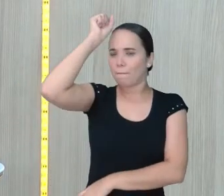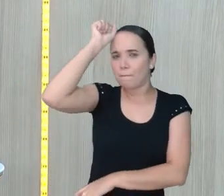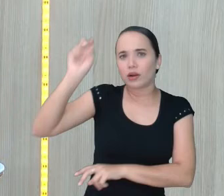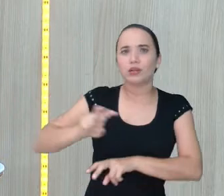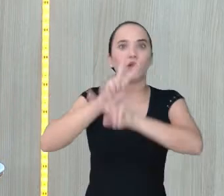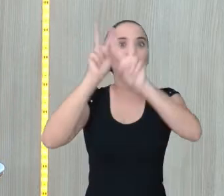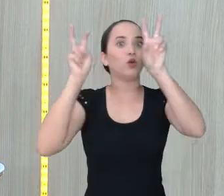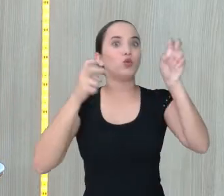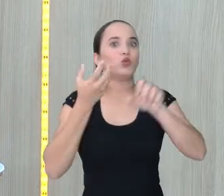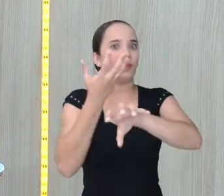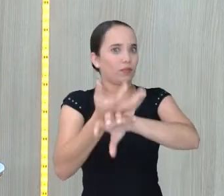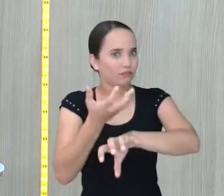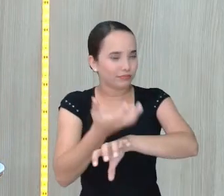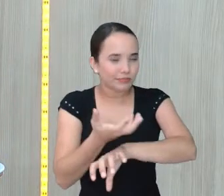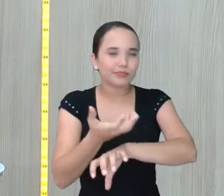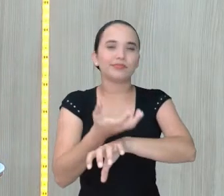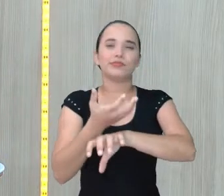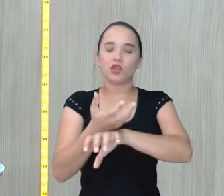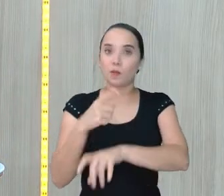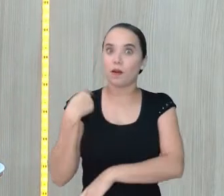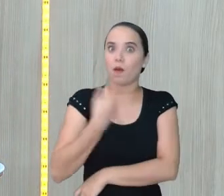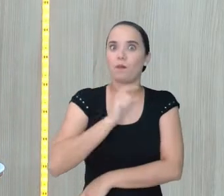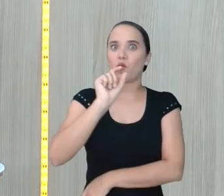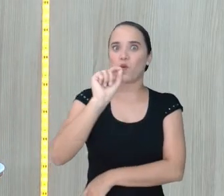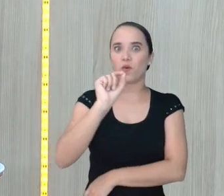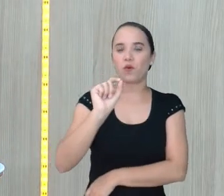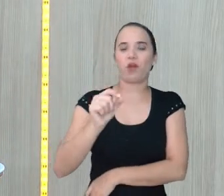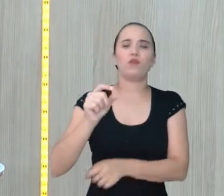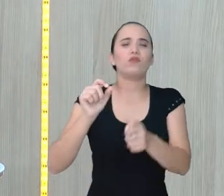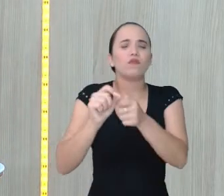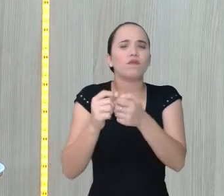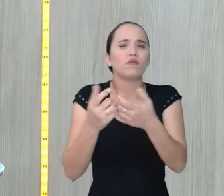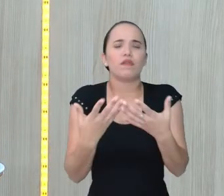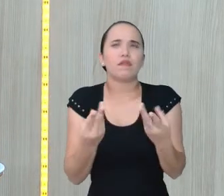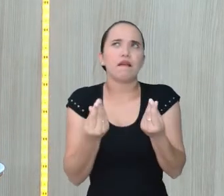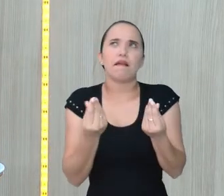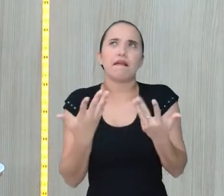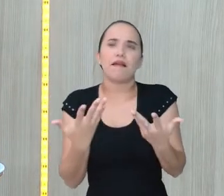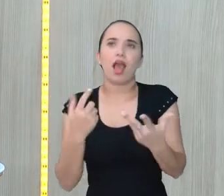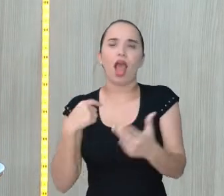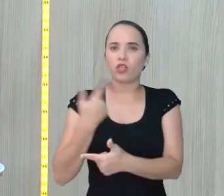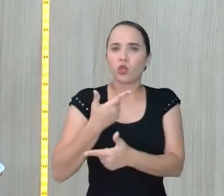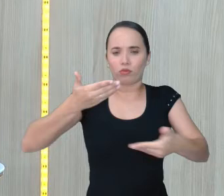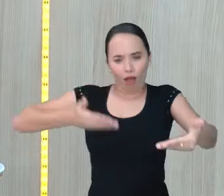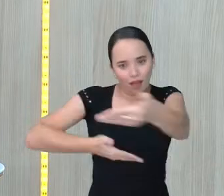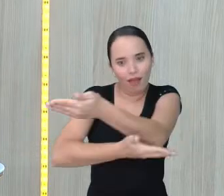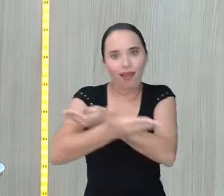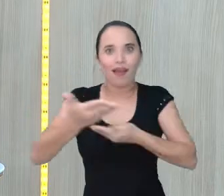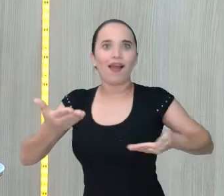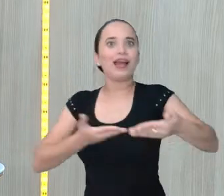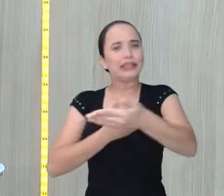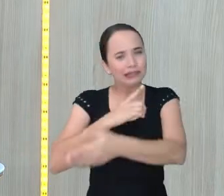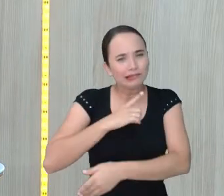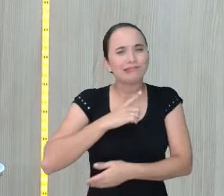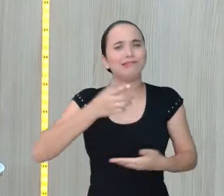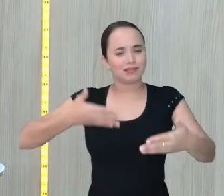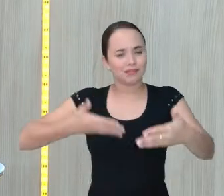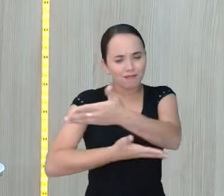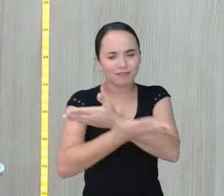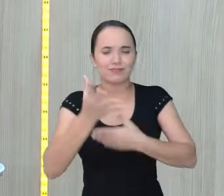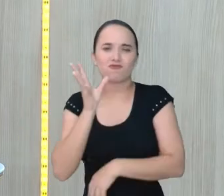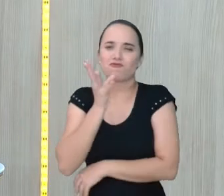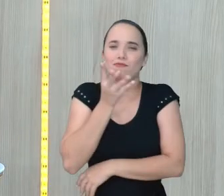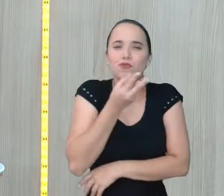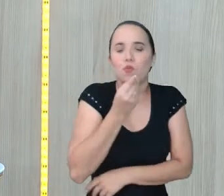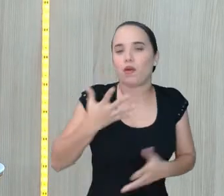sobre essa disciplina aí, para a gente fazer, né, nossa troca aqui, né, essa troca de conhecimento